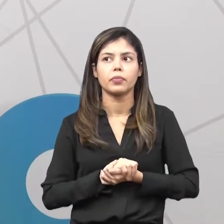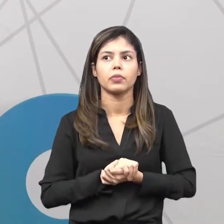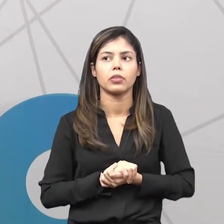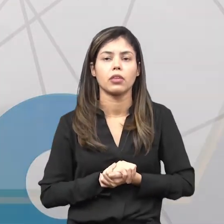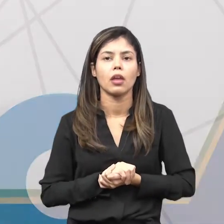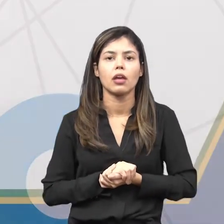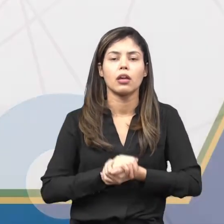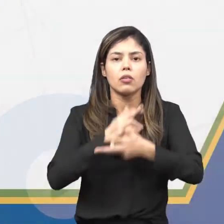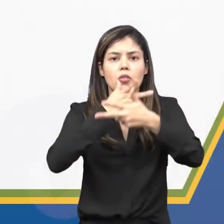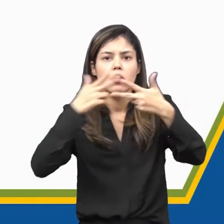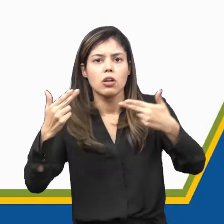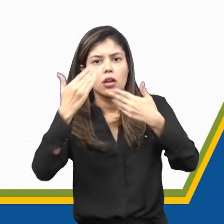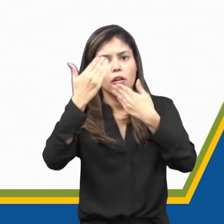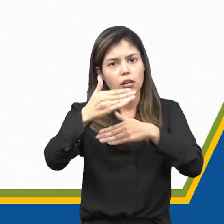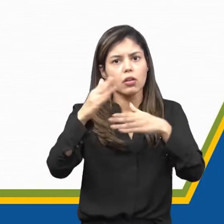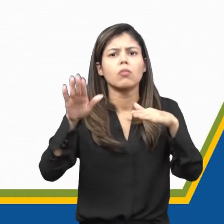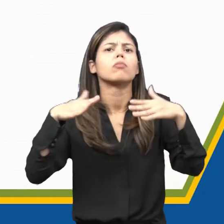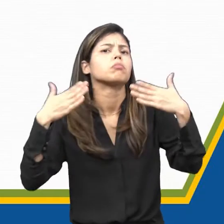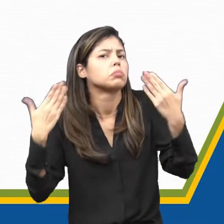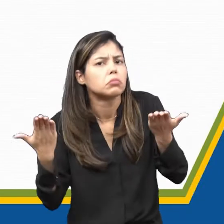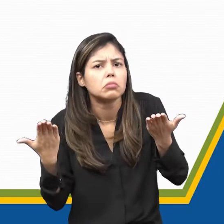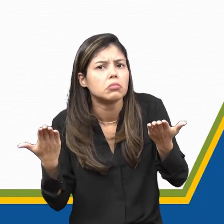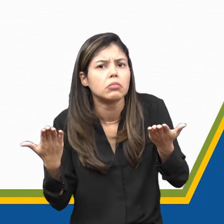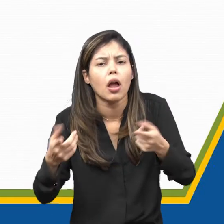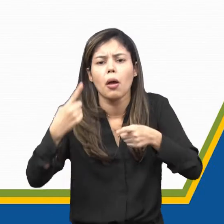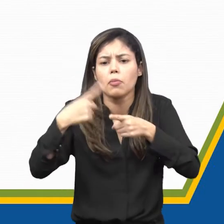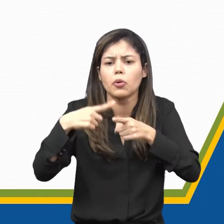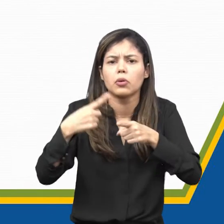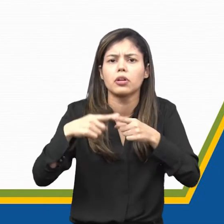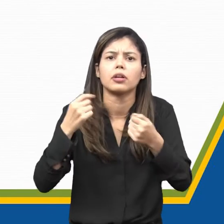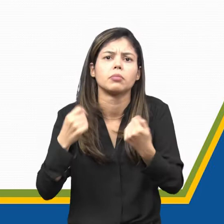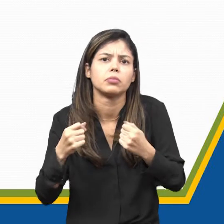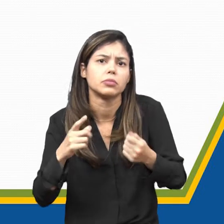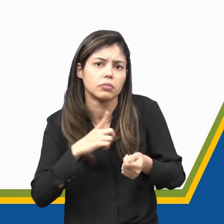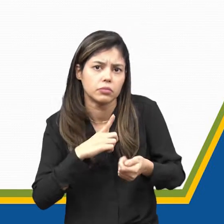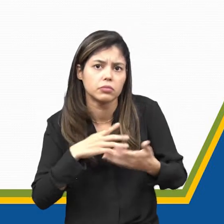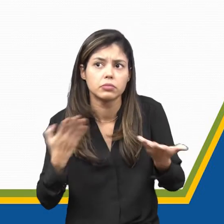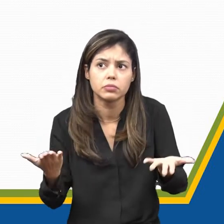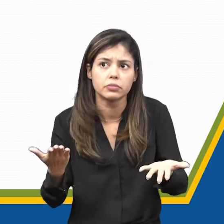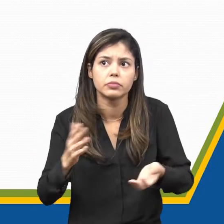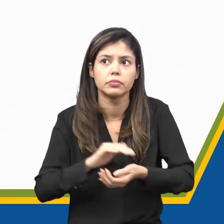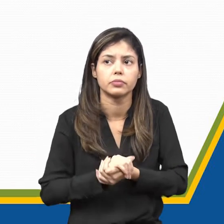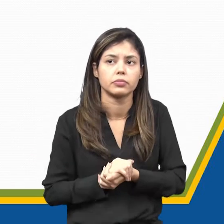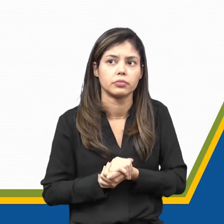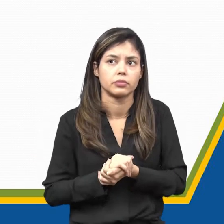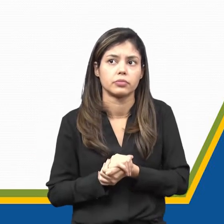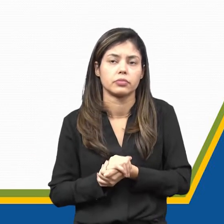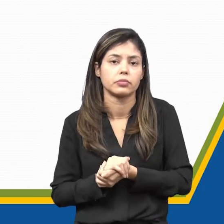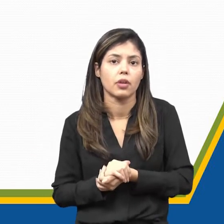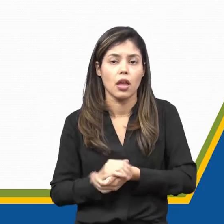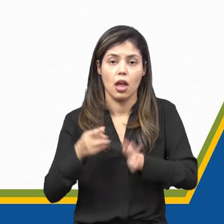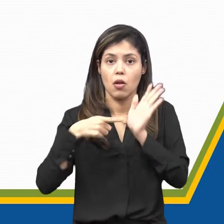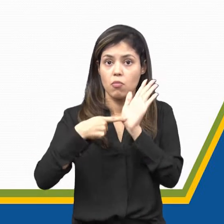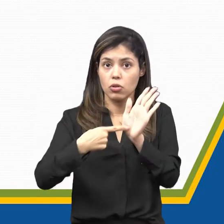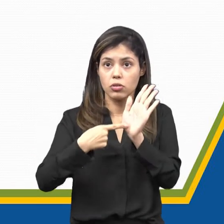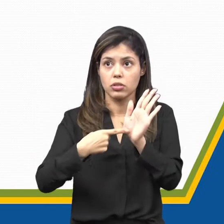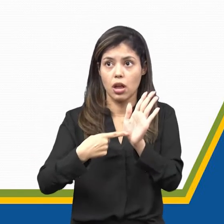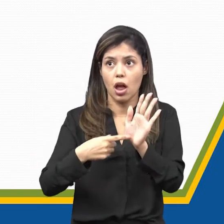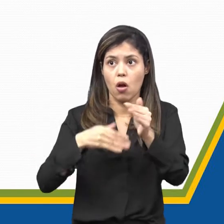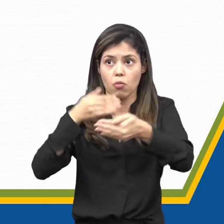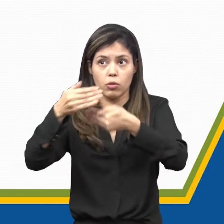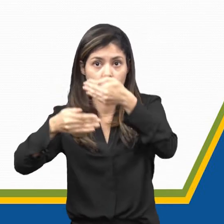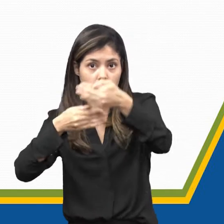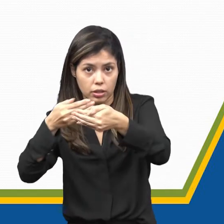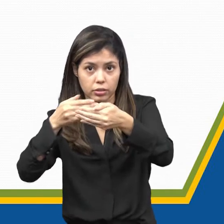Os objetivos da avaliação. Quais são os objetivos? Por que se fazem essas avaliações? Para determinar o